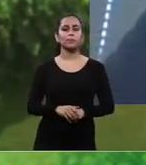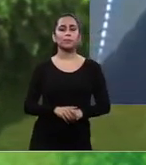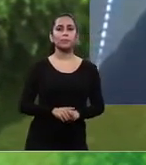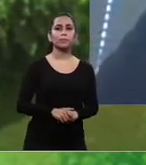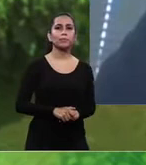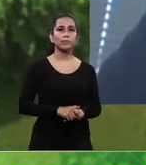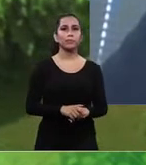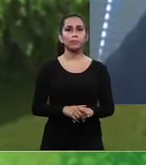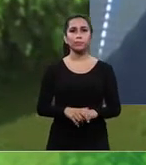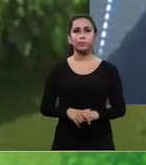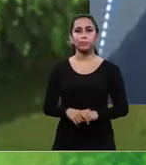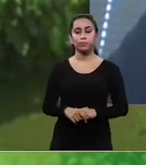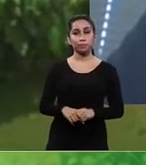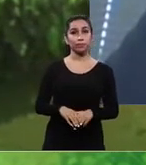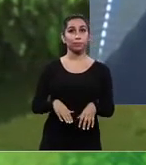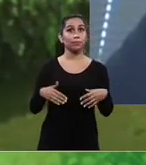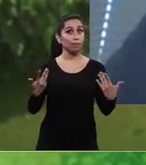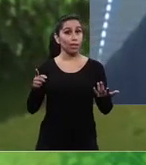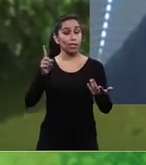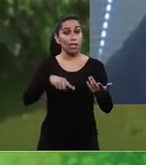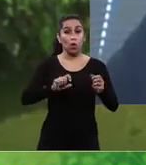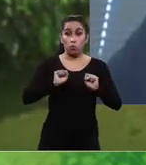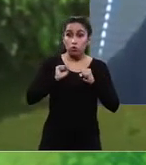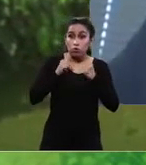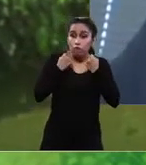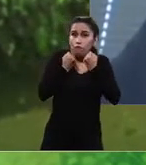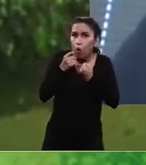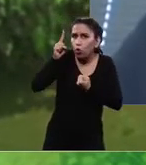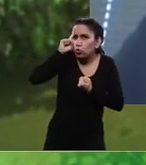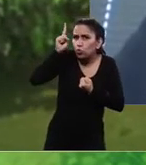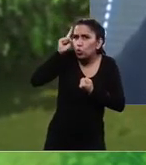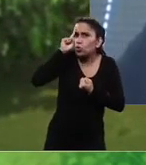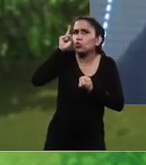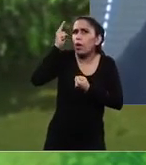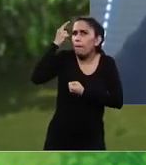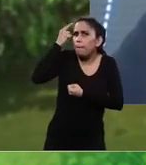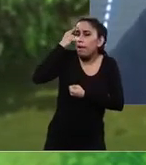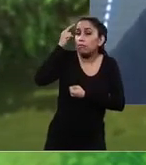é um esforço diário de construção, de pensamento. Essa